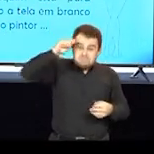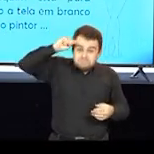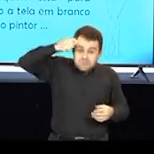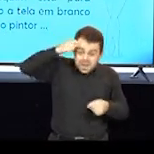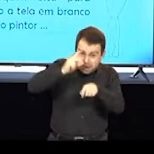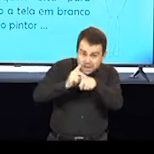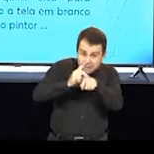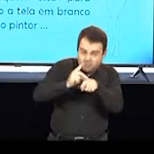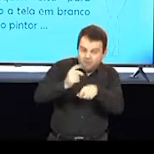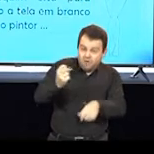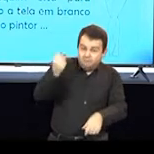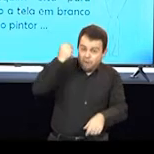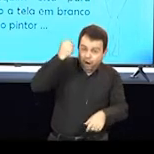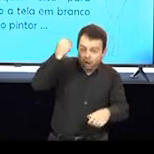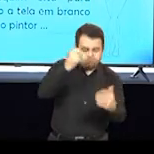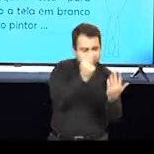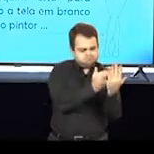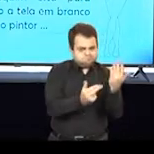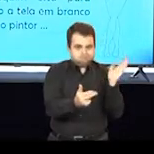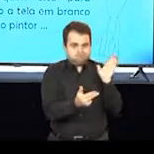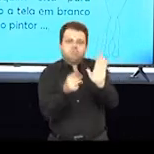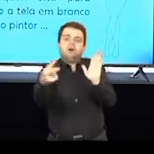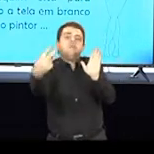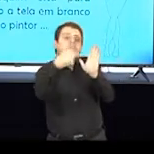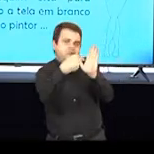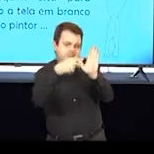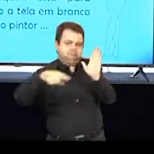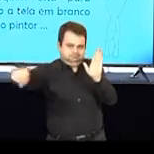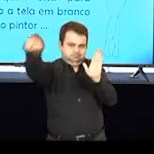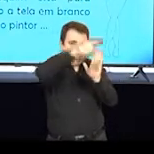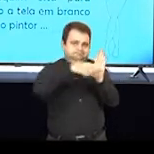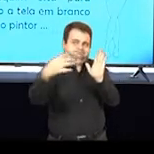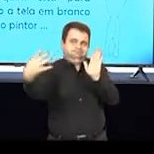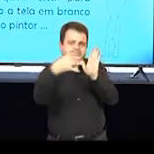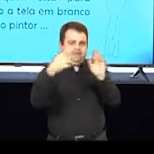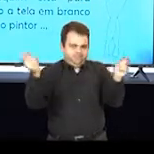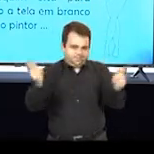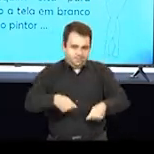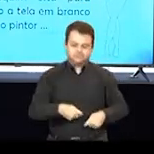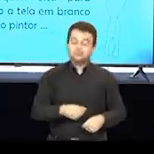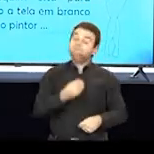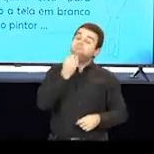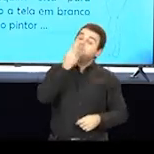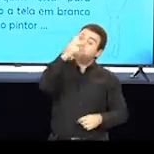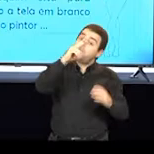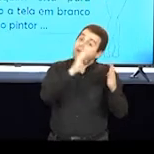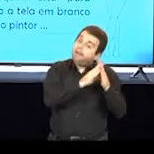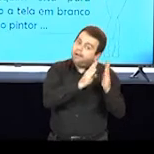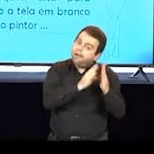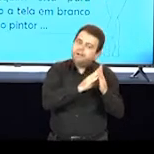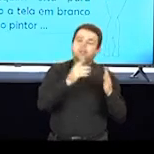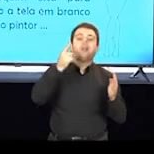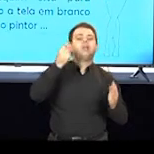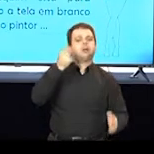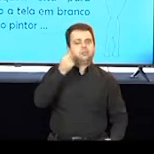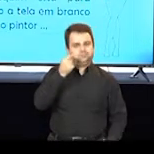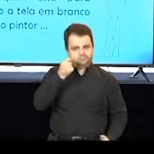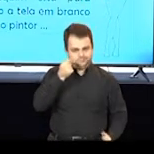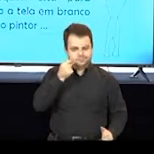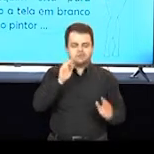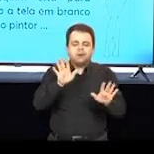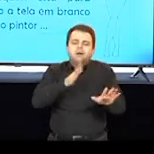vocês pudessem enxergar aí de casa. Mas é sempre legal que você faça esse desenho usando o lápis grafite,